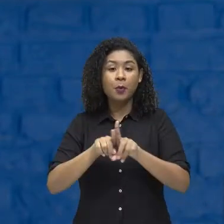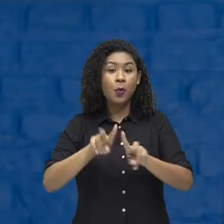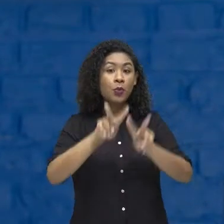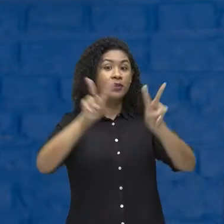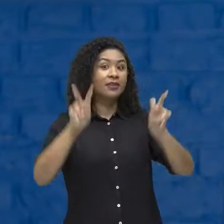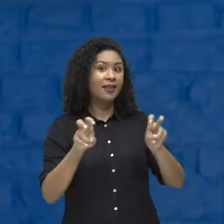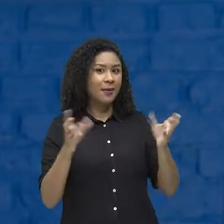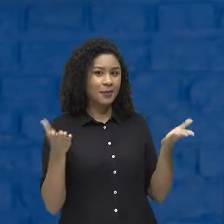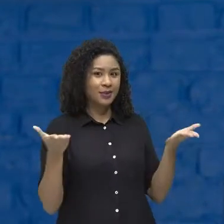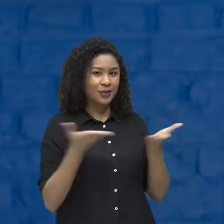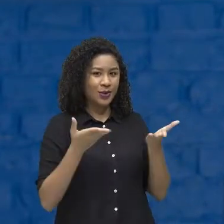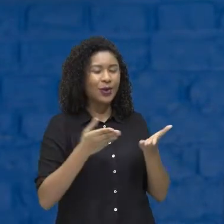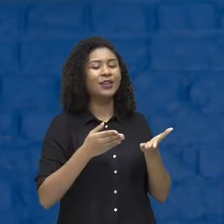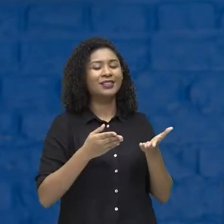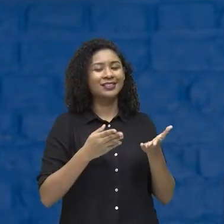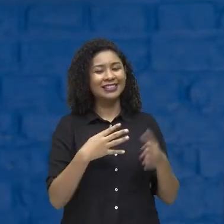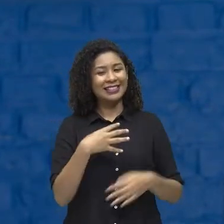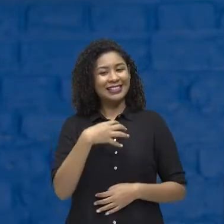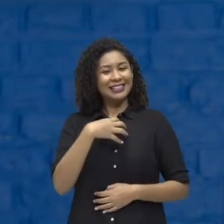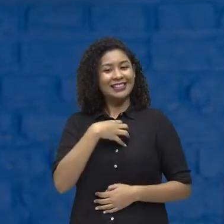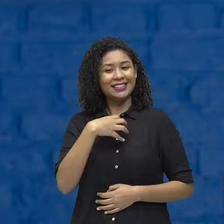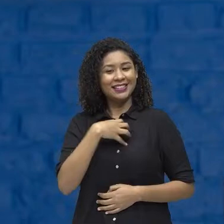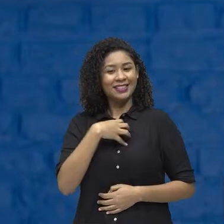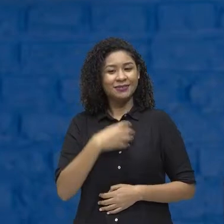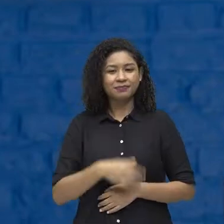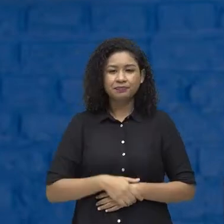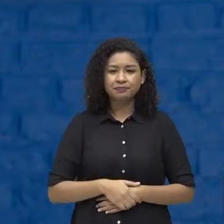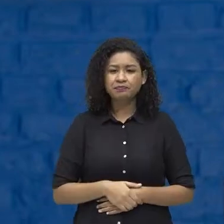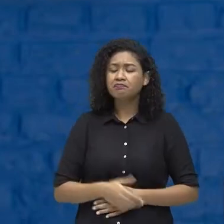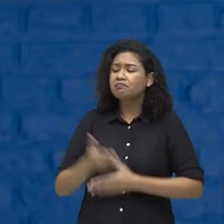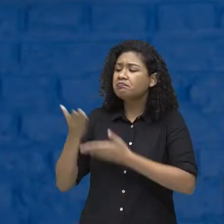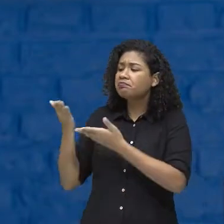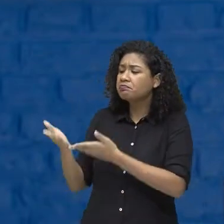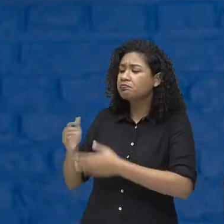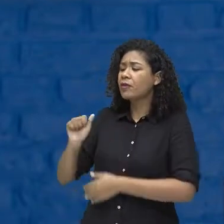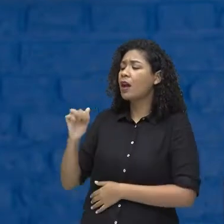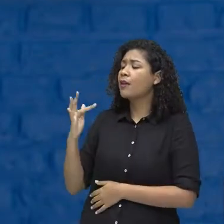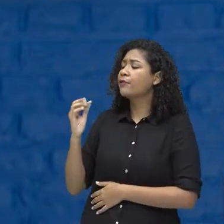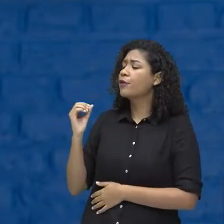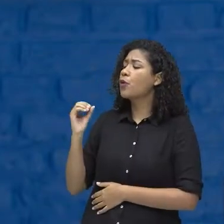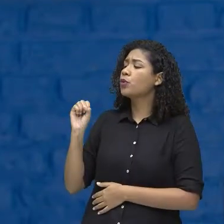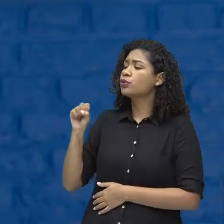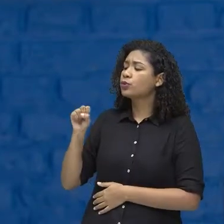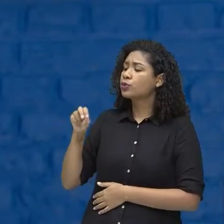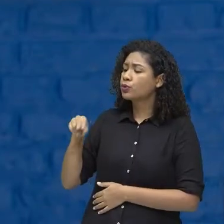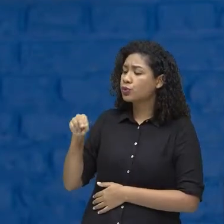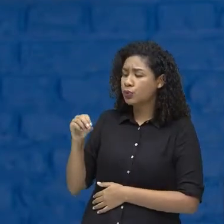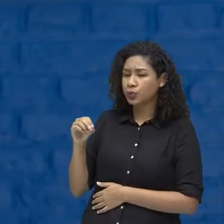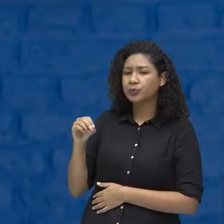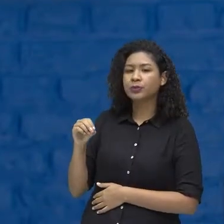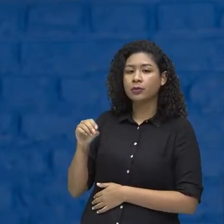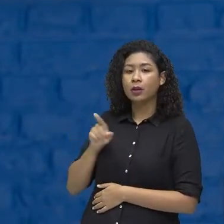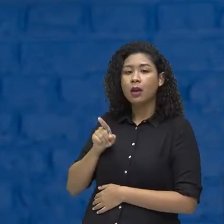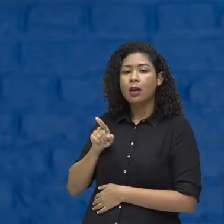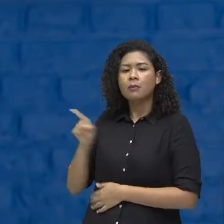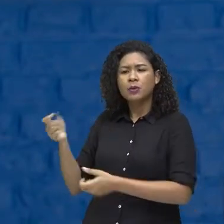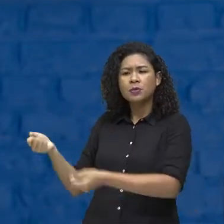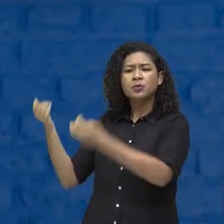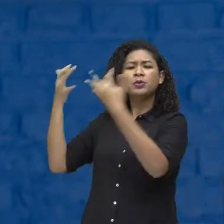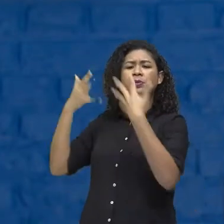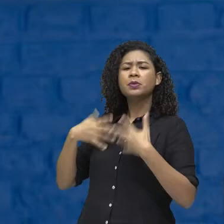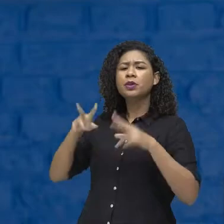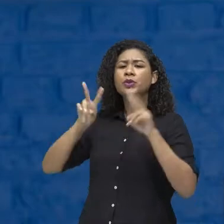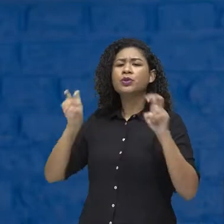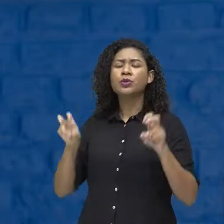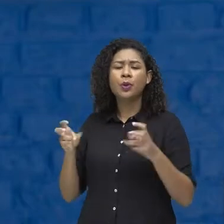justamente o sentir. Afonso, fala um pouquinho para a gente dessa importância de saber reconhecer aquilo que nós